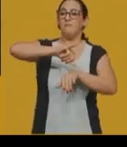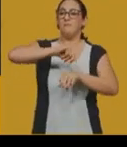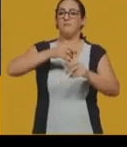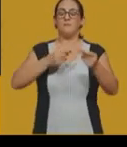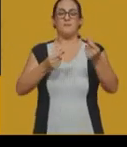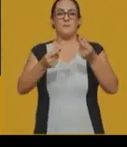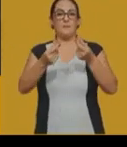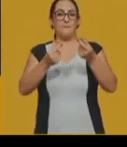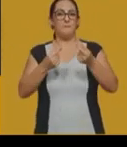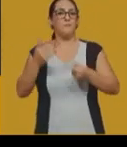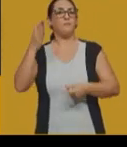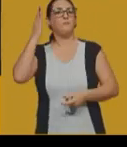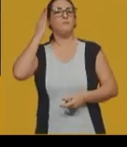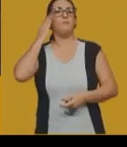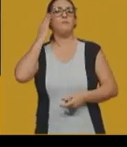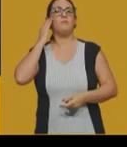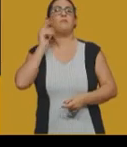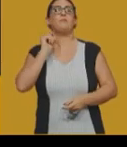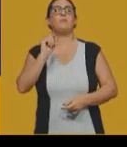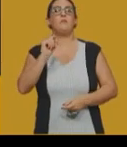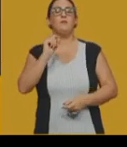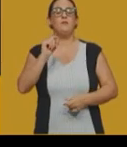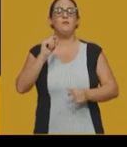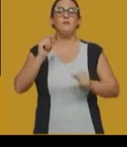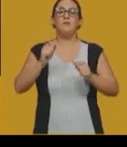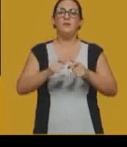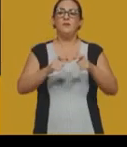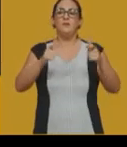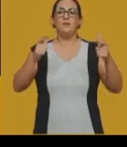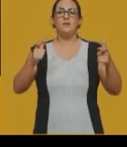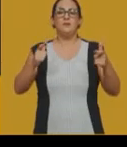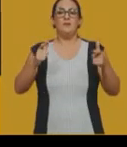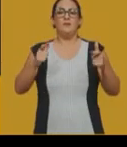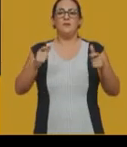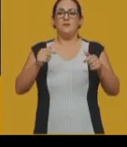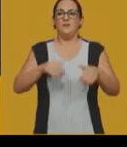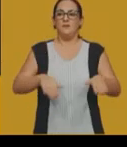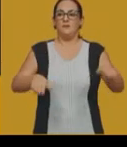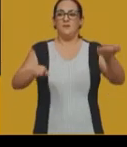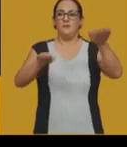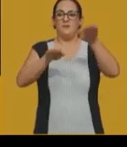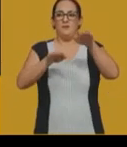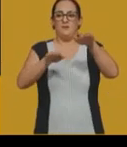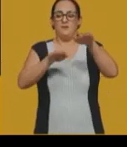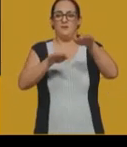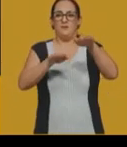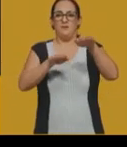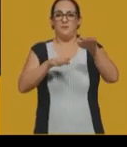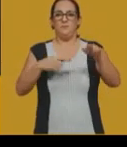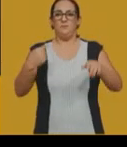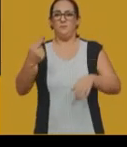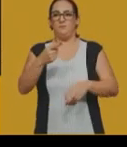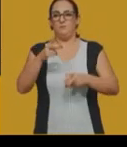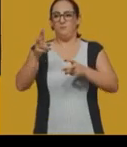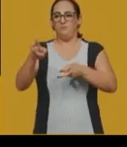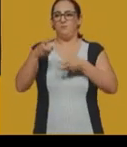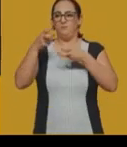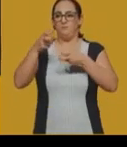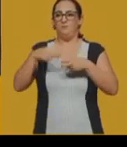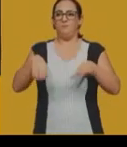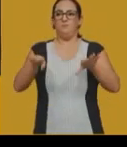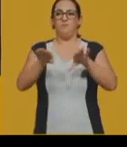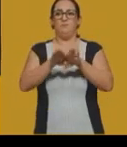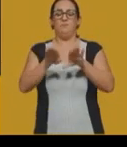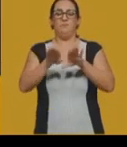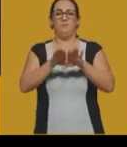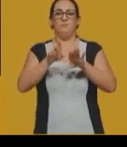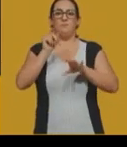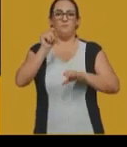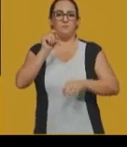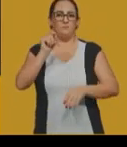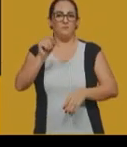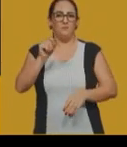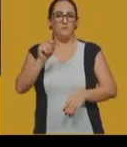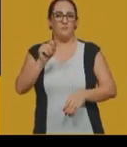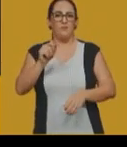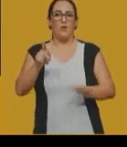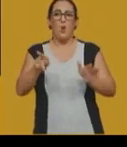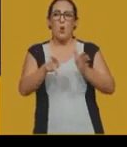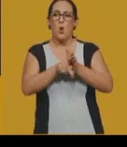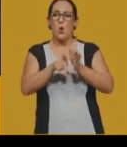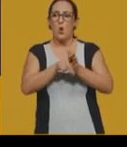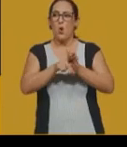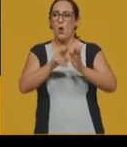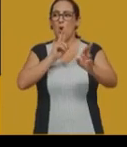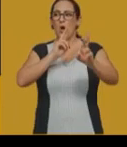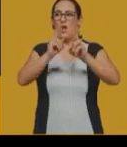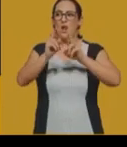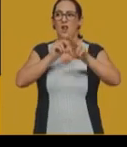entende que, para além do aumento da desigualdade, né, que nós falamos, a gente percebe também uma fragilização das relações de trabalho, né?